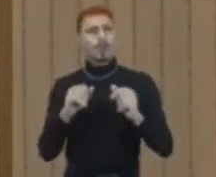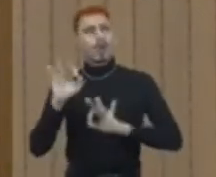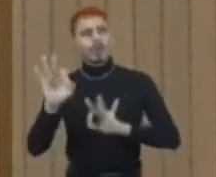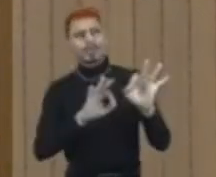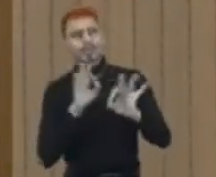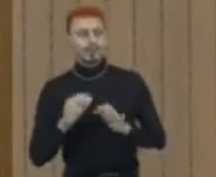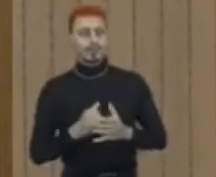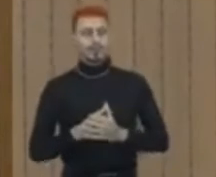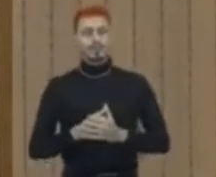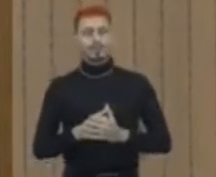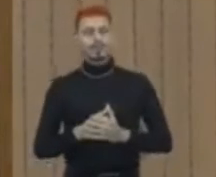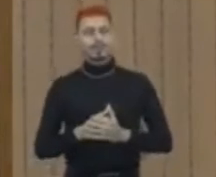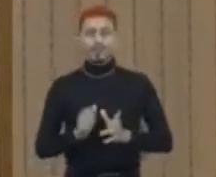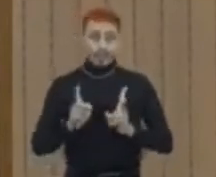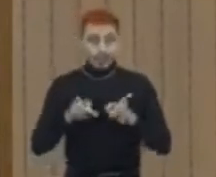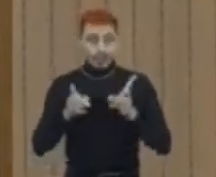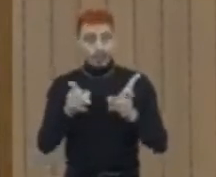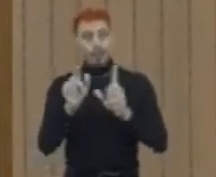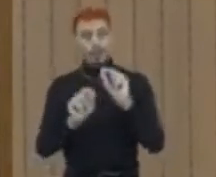referência por isso, e continue tendo